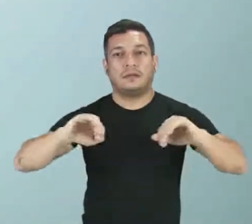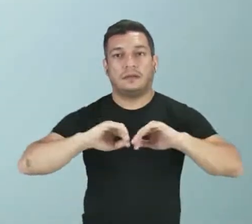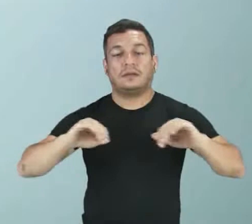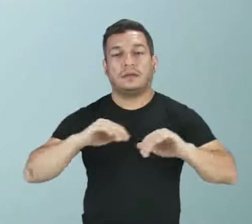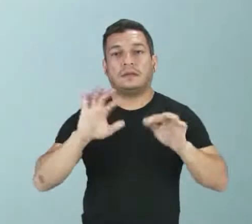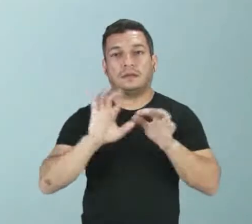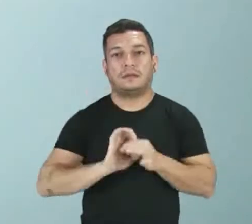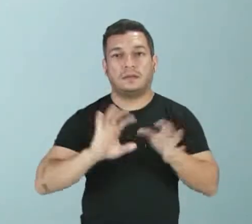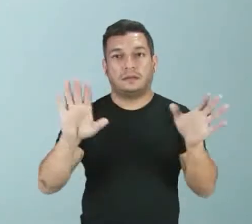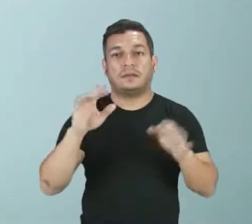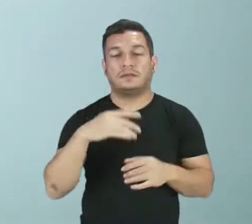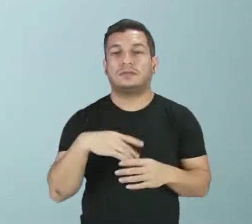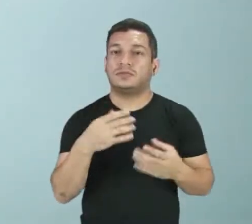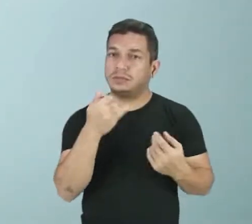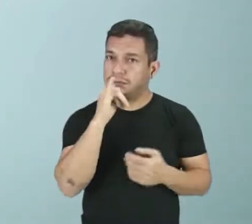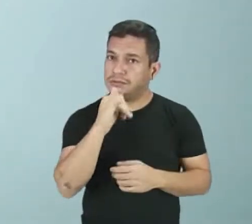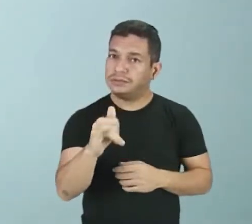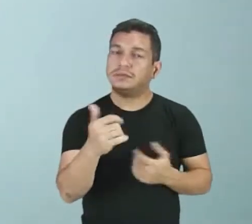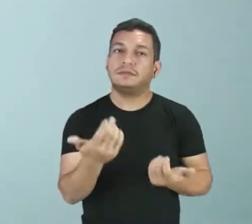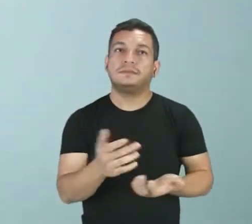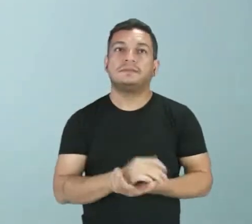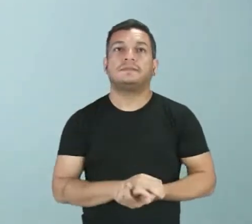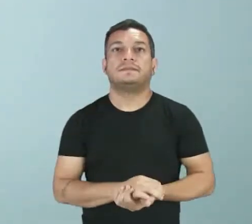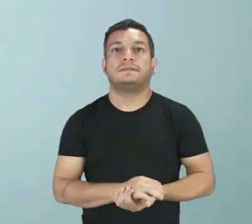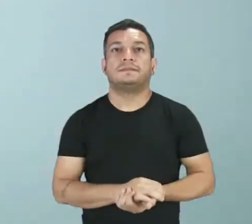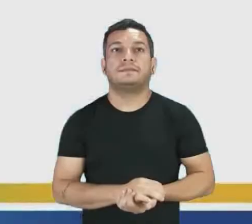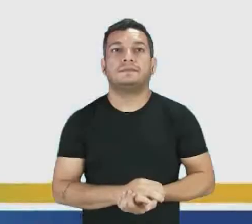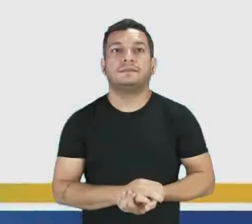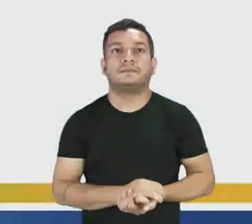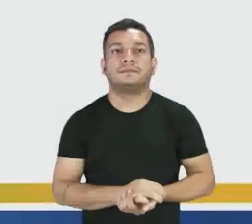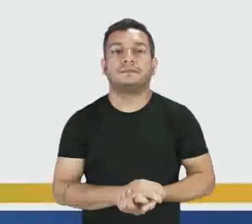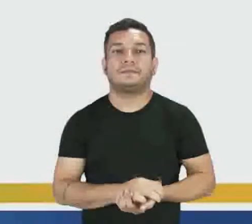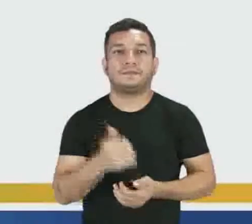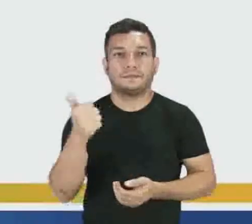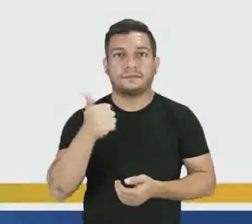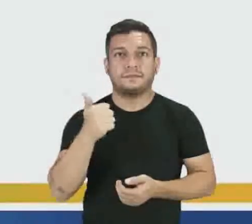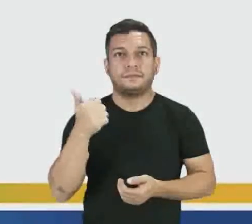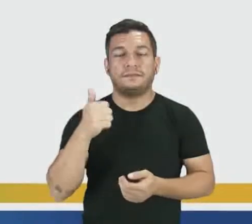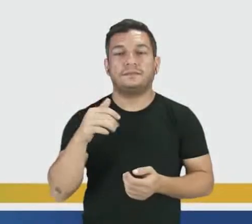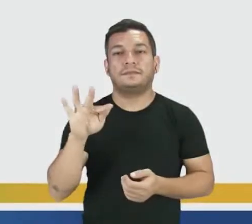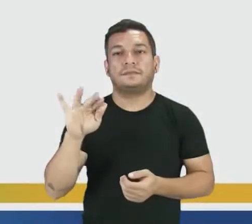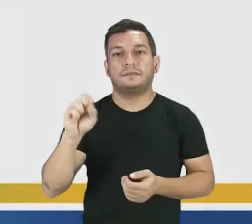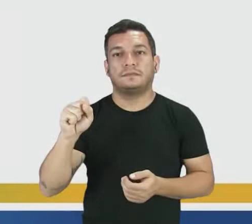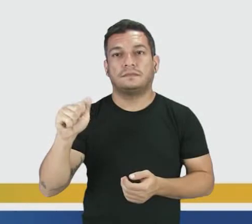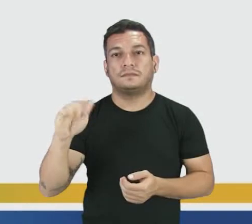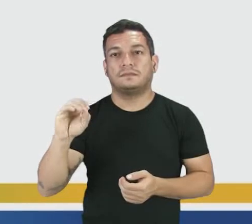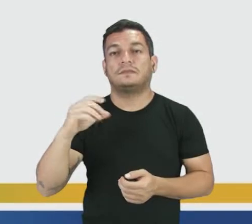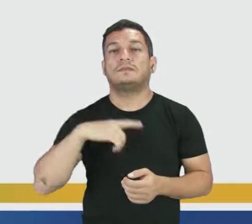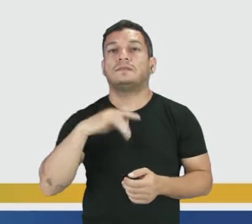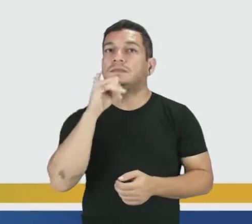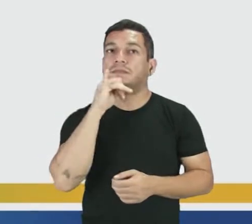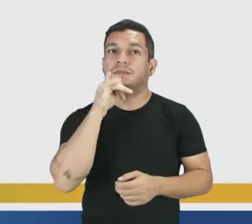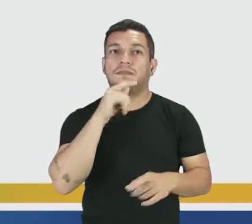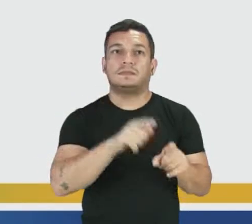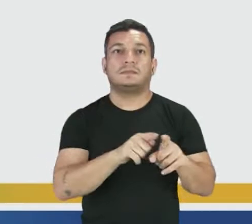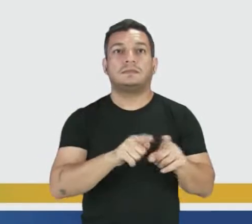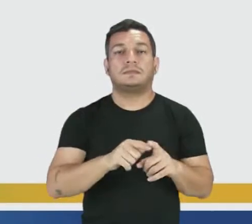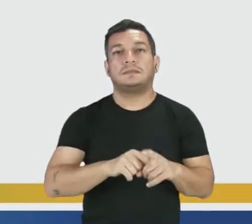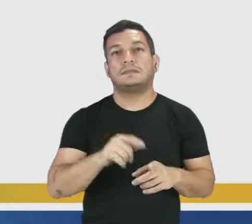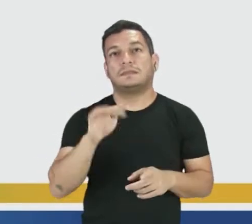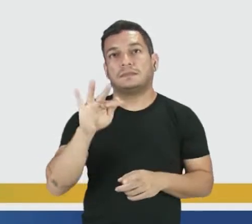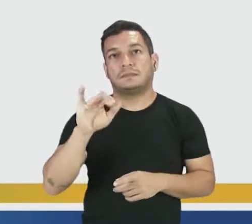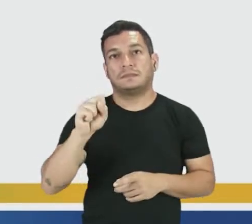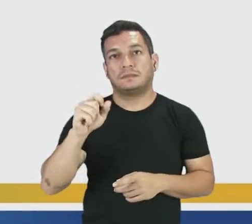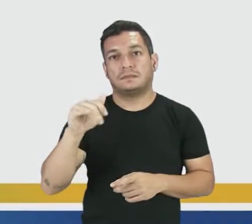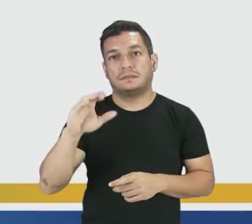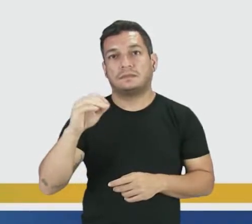uma liberação de muita energia. Então, esse é o primeiro, fissão nuclear. Nós temos um exemplo de aplicação da fissão